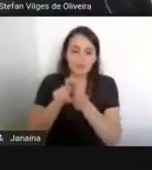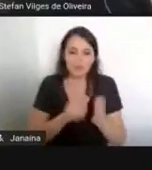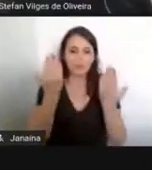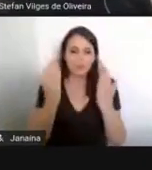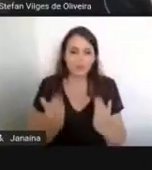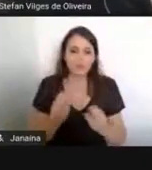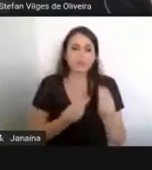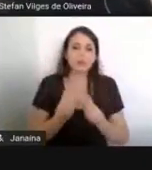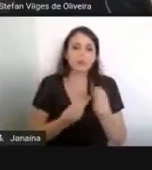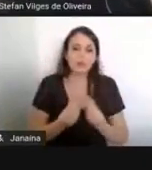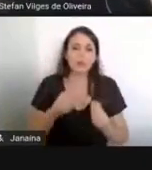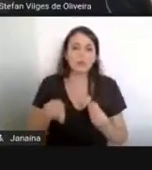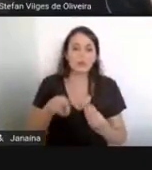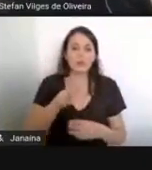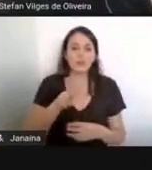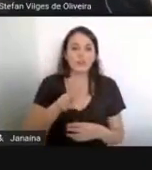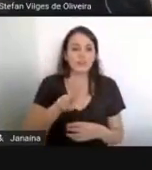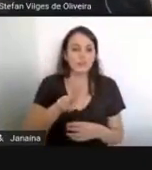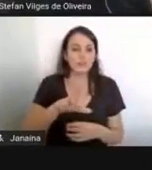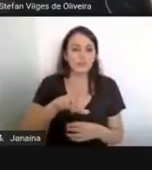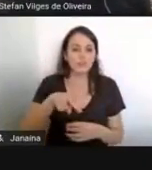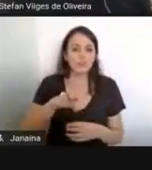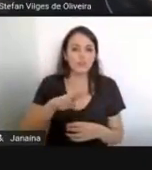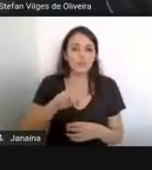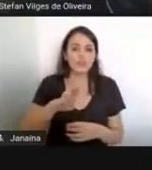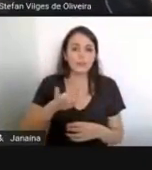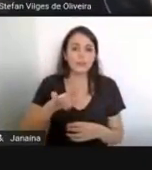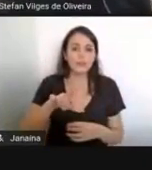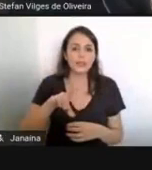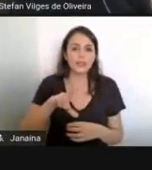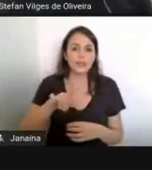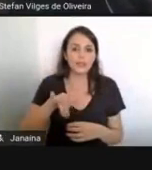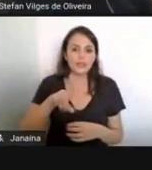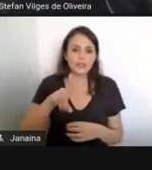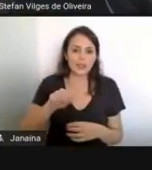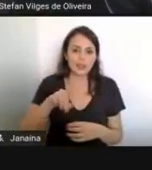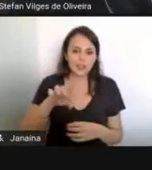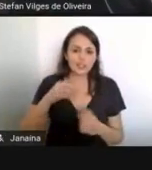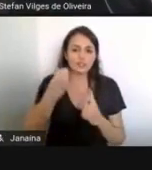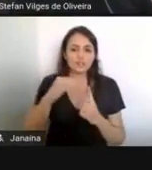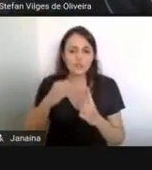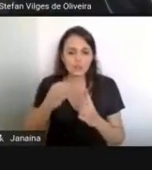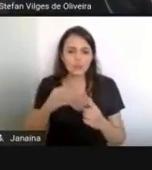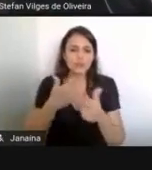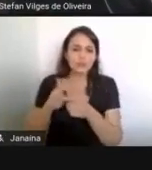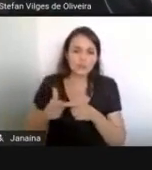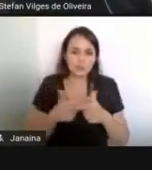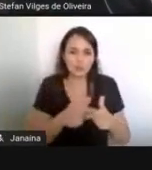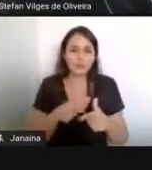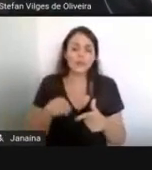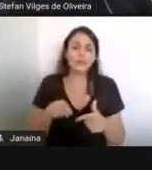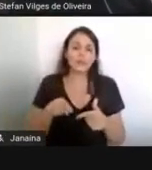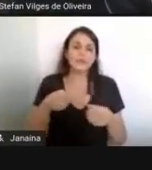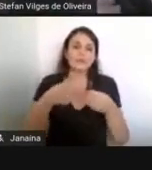dos municípios mineiros para o enfrentamento da Covid. Essa apresentação, né, nós